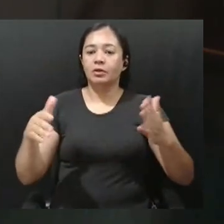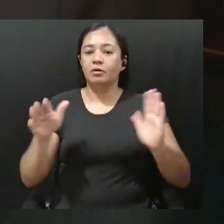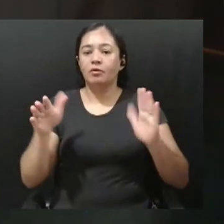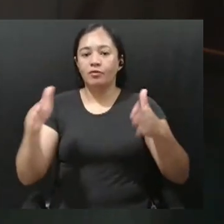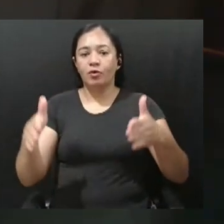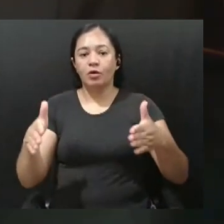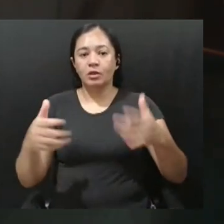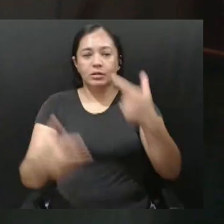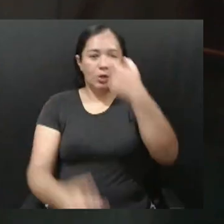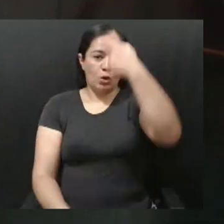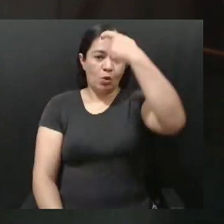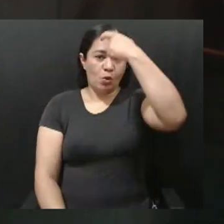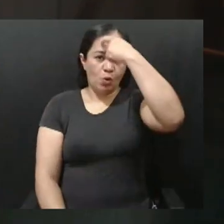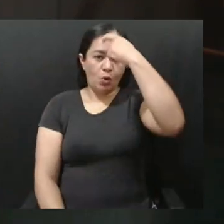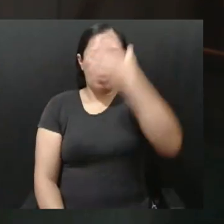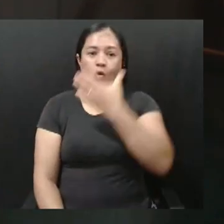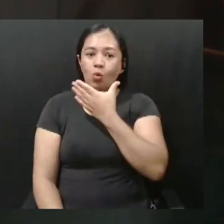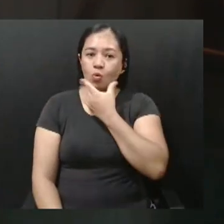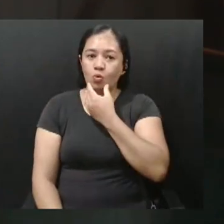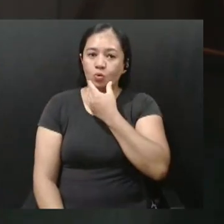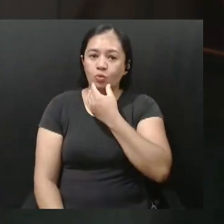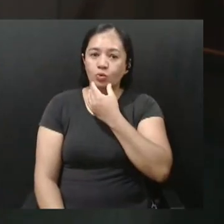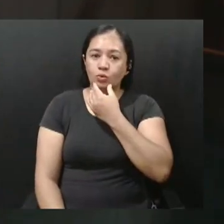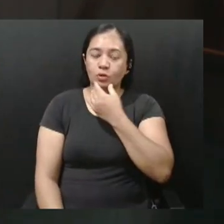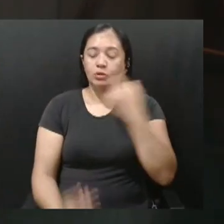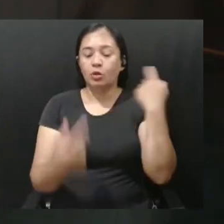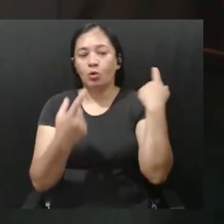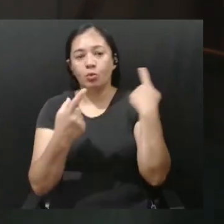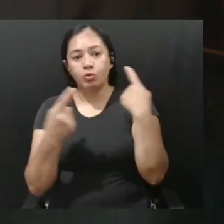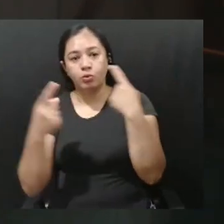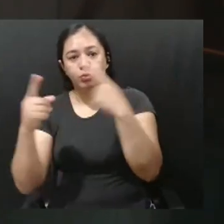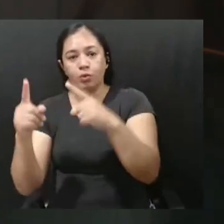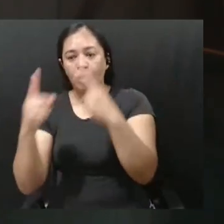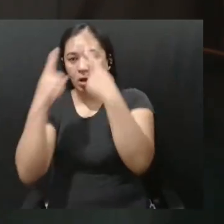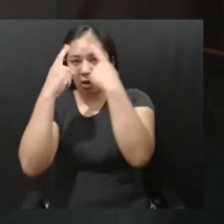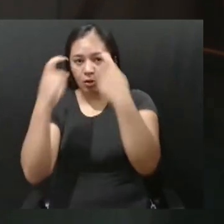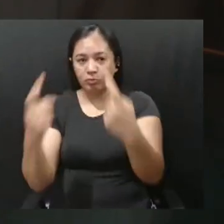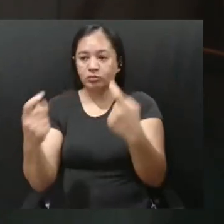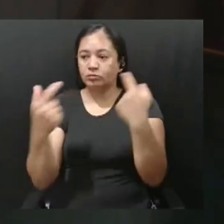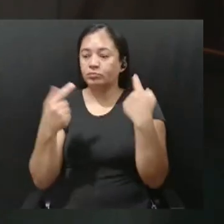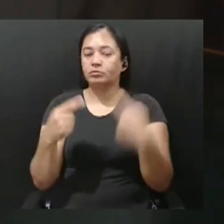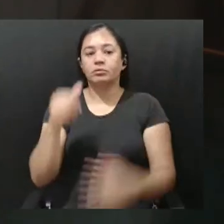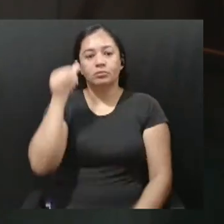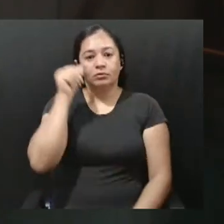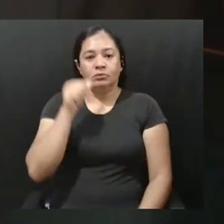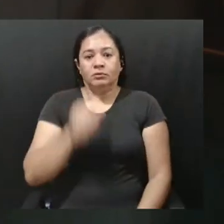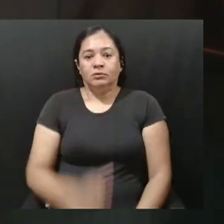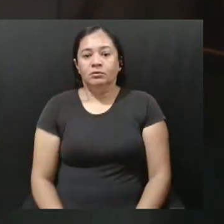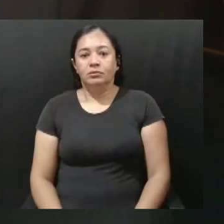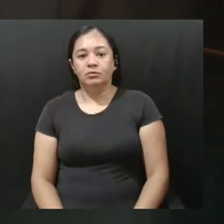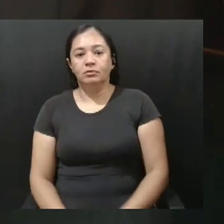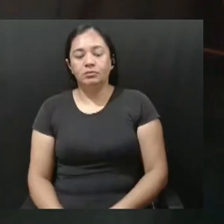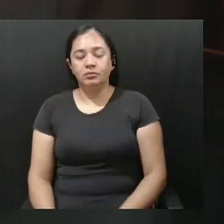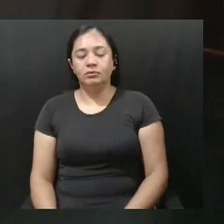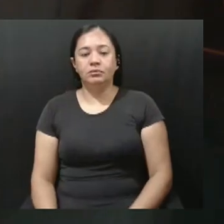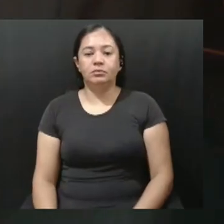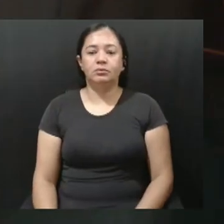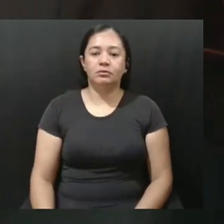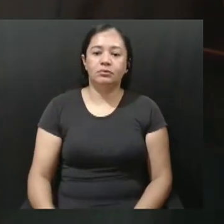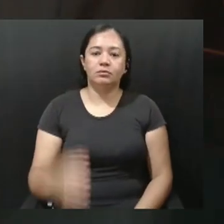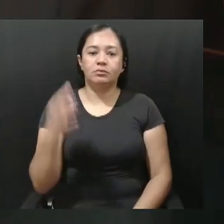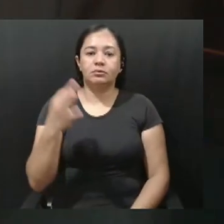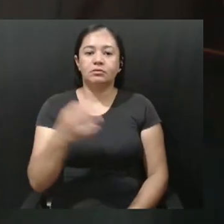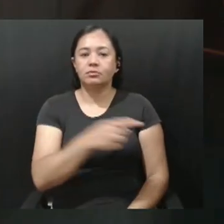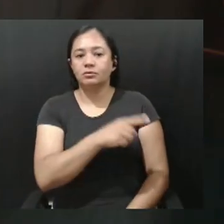homens no combate à violência contra mulheres e meninas, tá certo, gente? Então dá tempo de você acompanhar